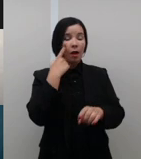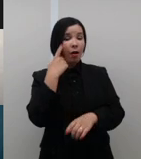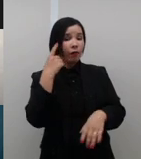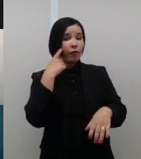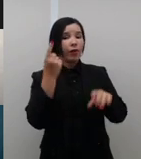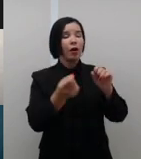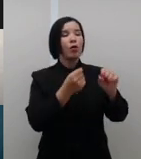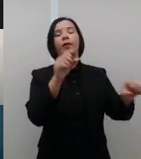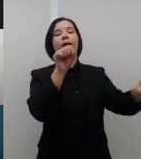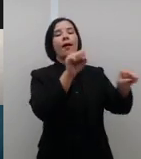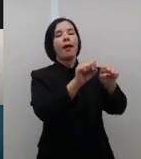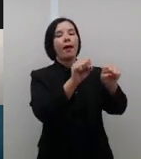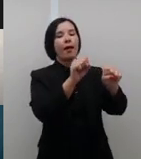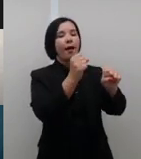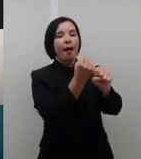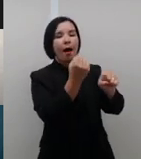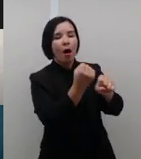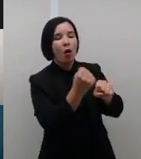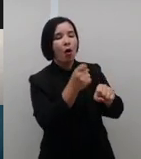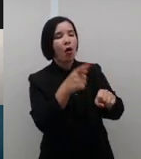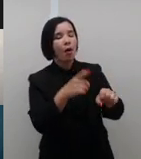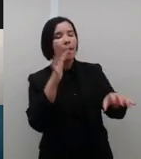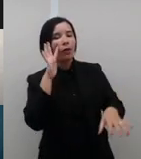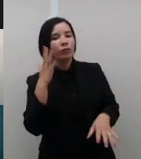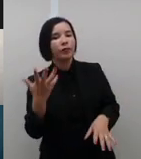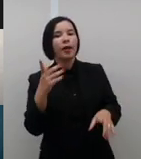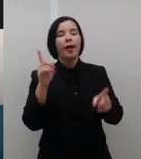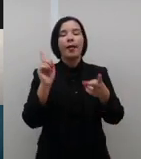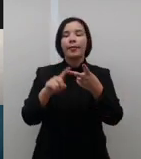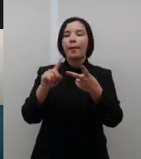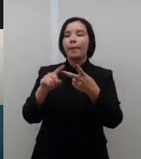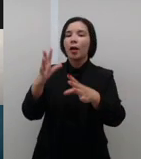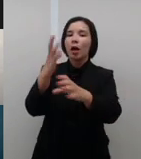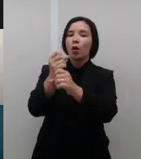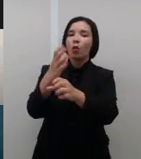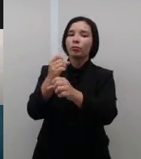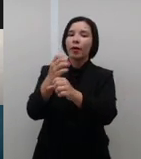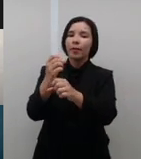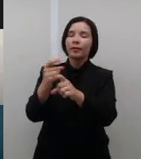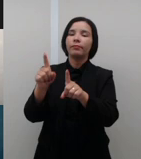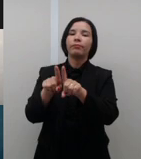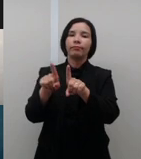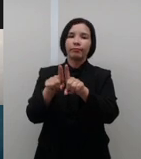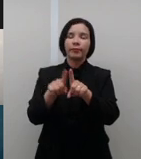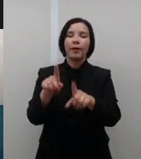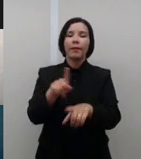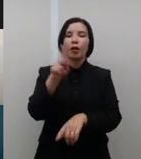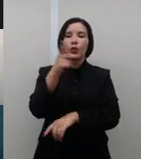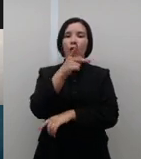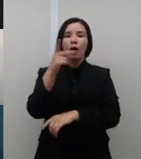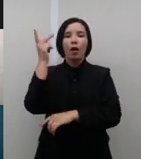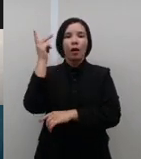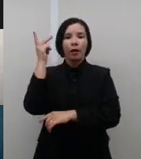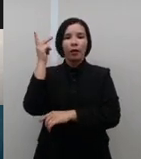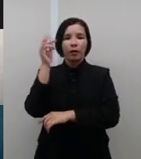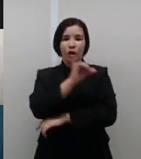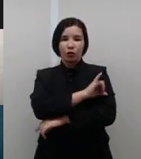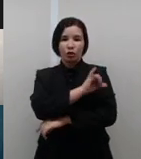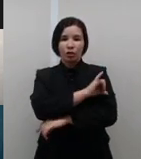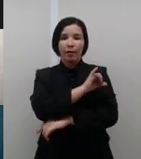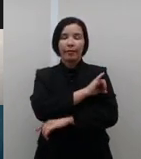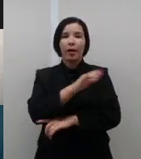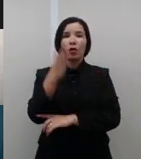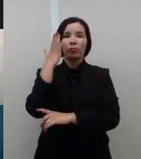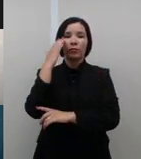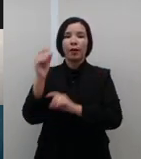obra, quanto perícia de contabilidade. E o Tribunal de Justiça do Rio de Janeiro, então, determinou a aplicação daqueles índices